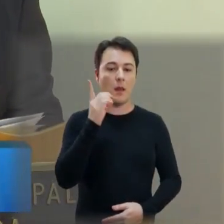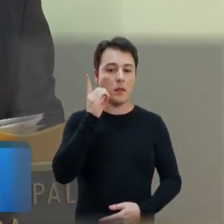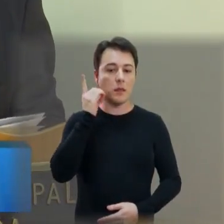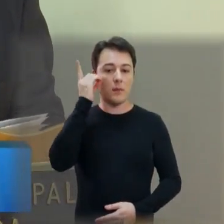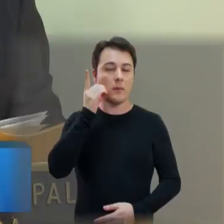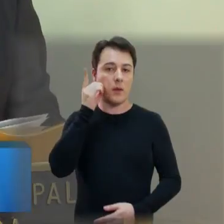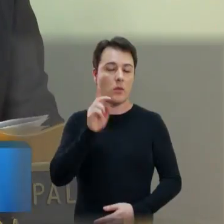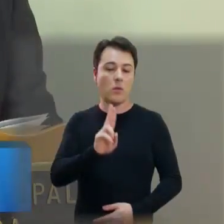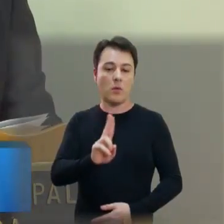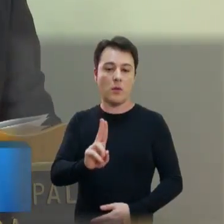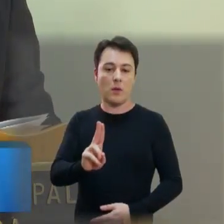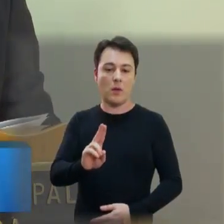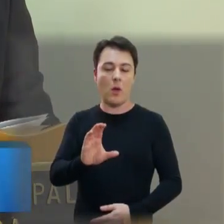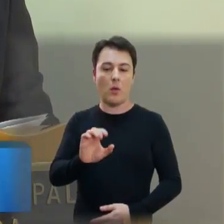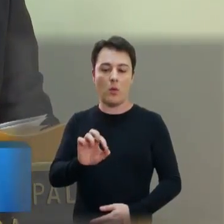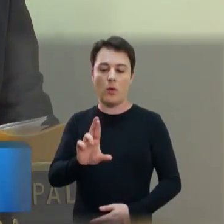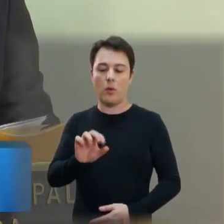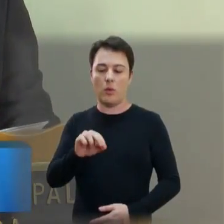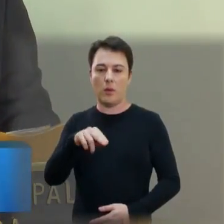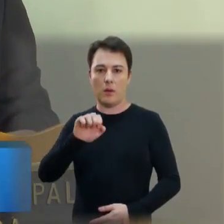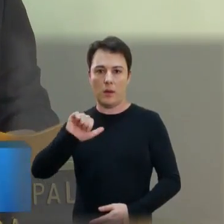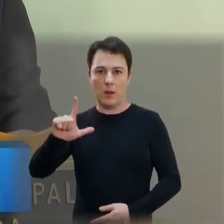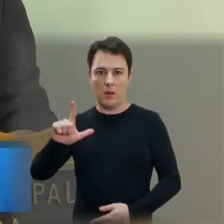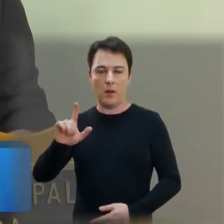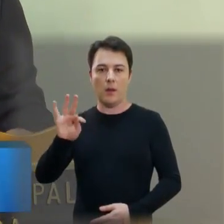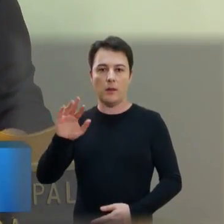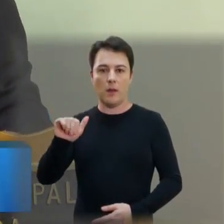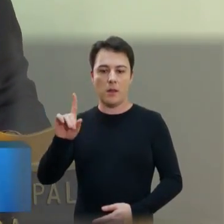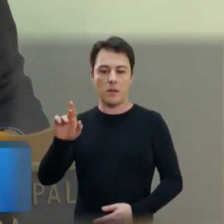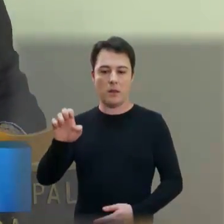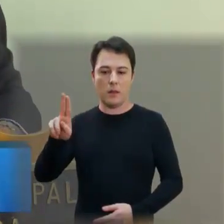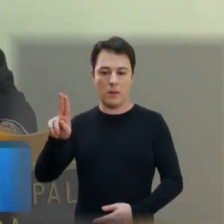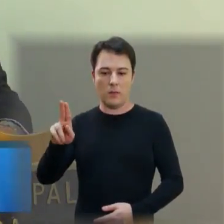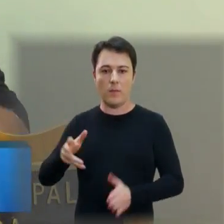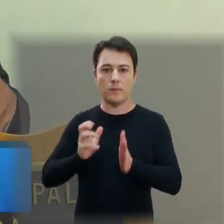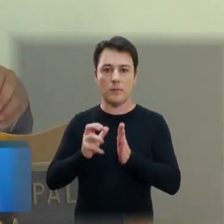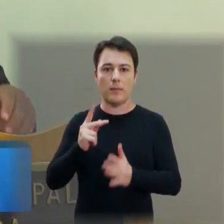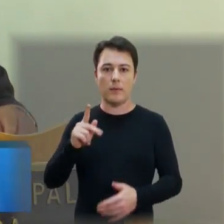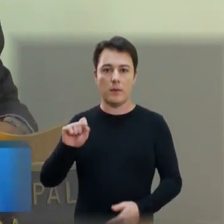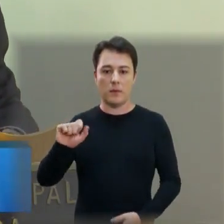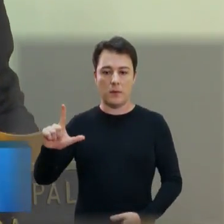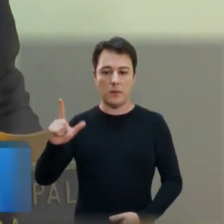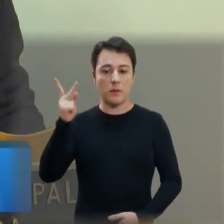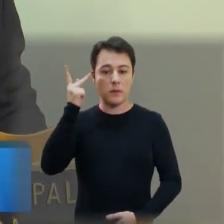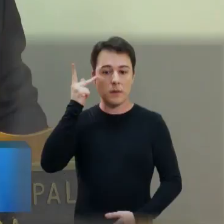federal Coronel Tadeu, do PSL de São Paulo. Essa